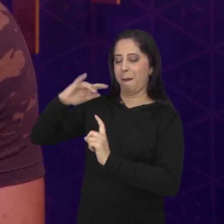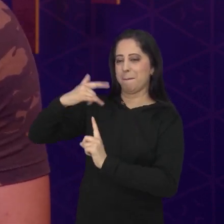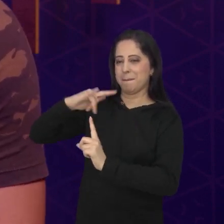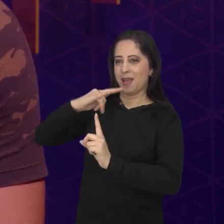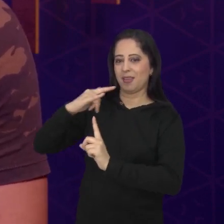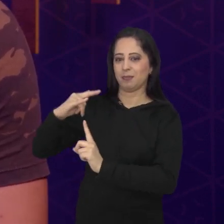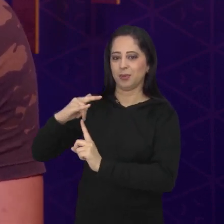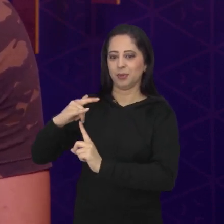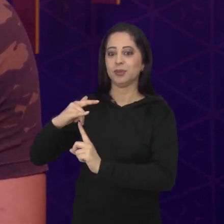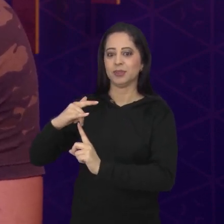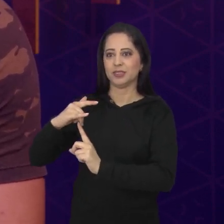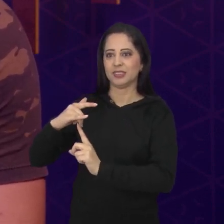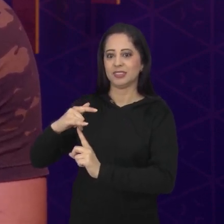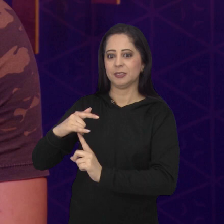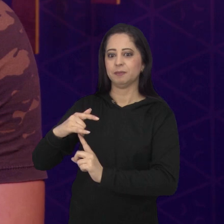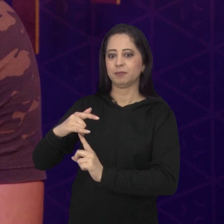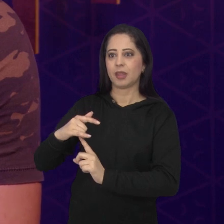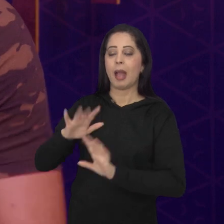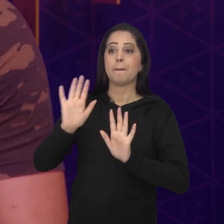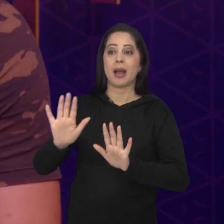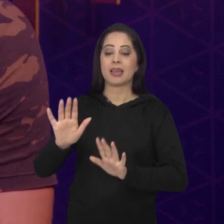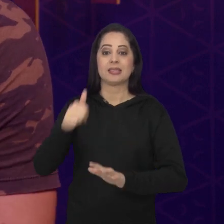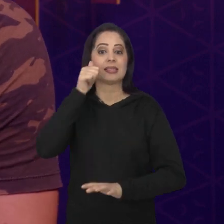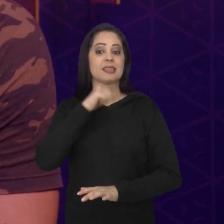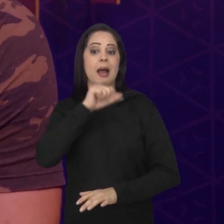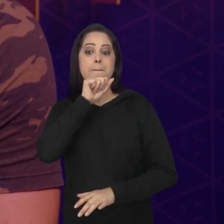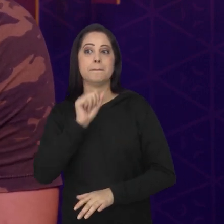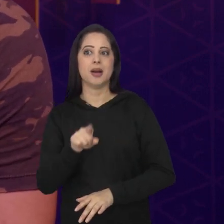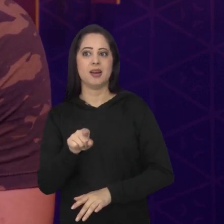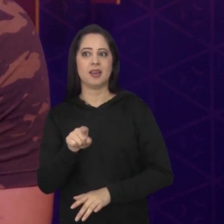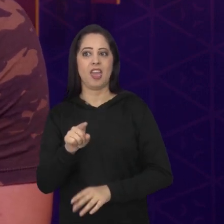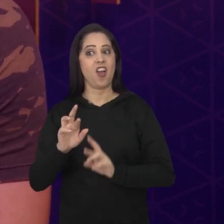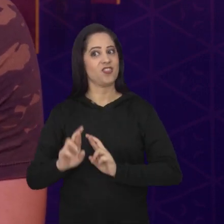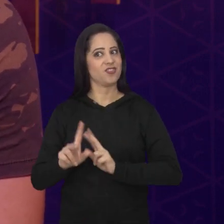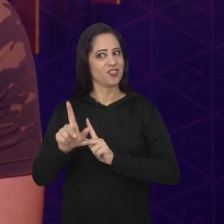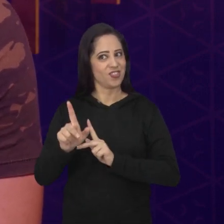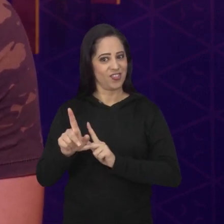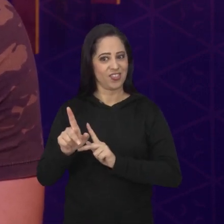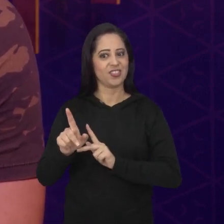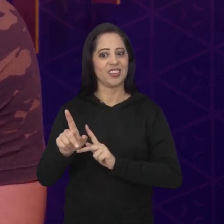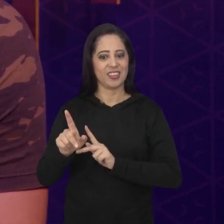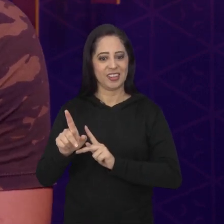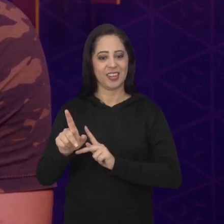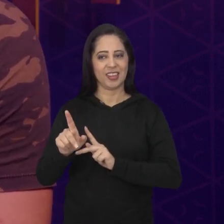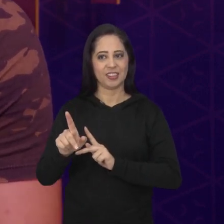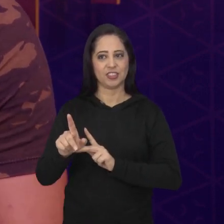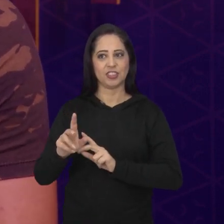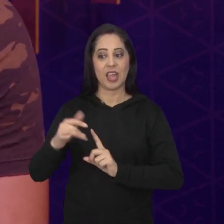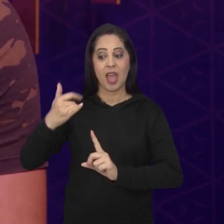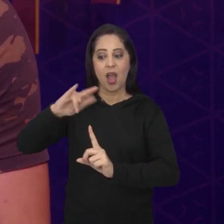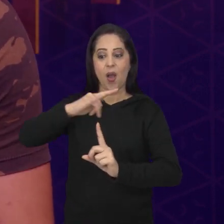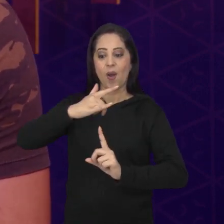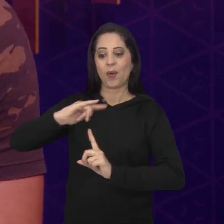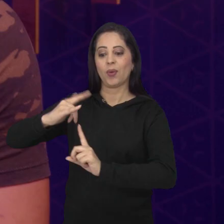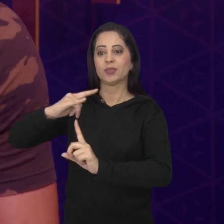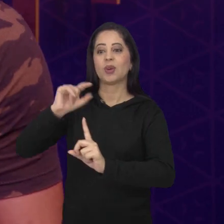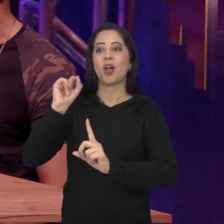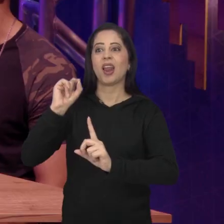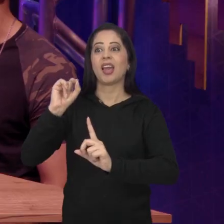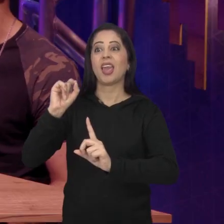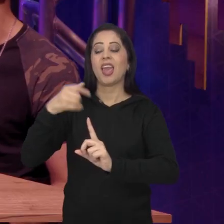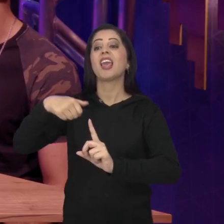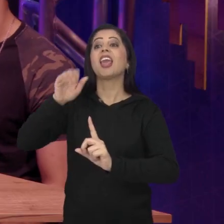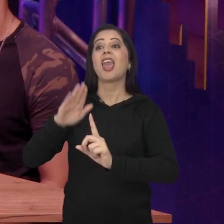vai seguindo e tal. Na cabeça da mãe já é diferente, né? Já é a tristeza,